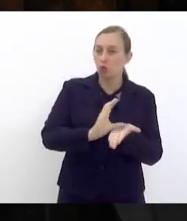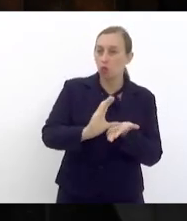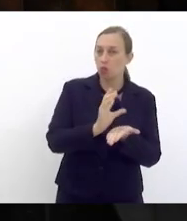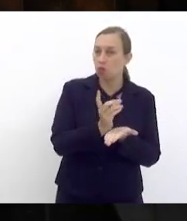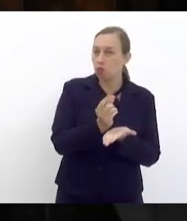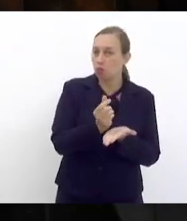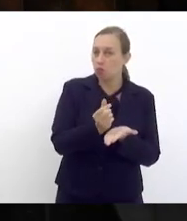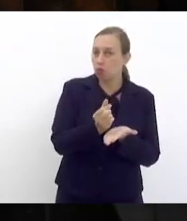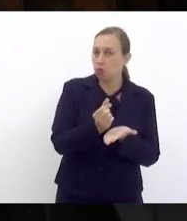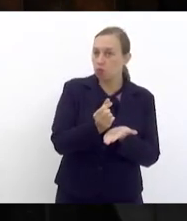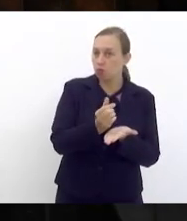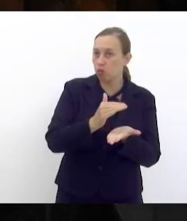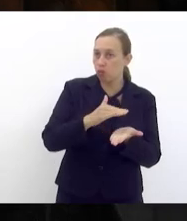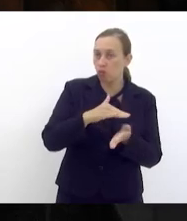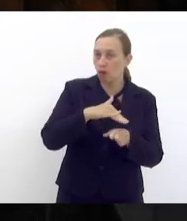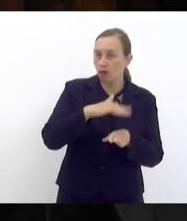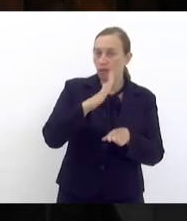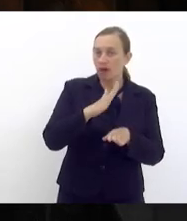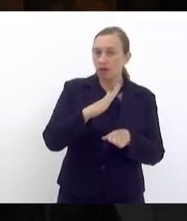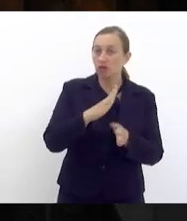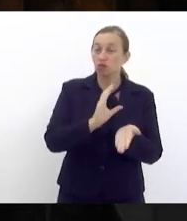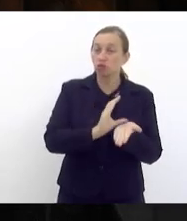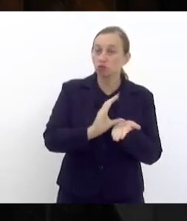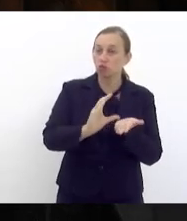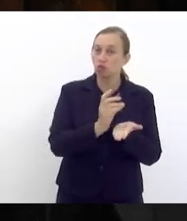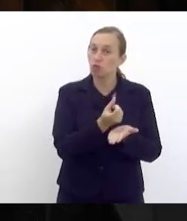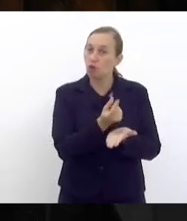maior no orçamento